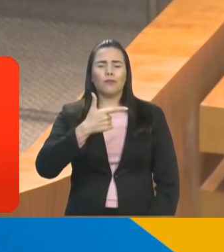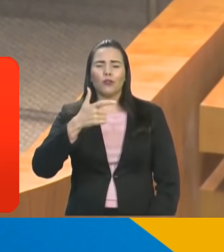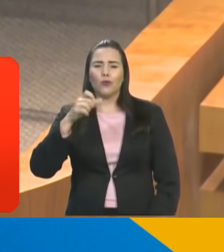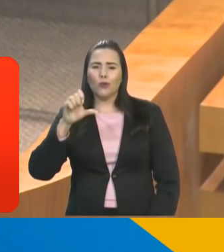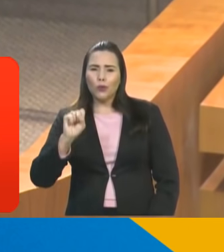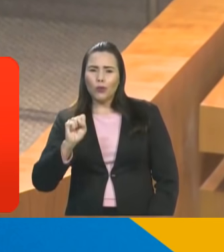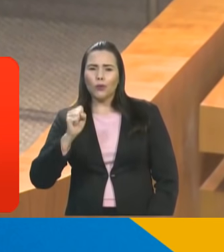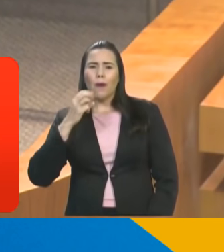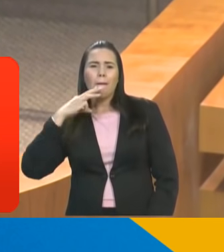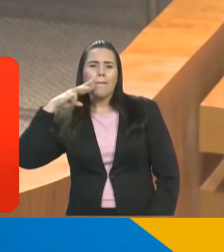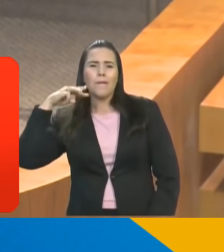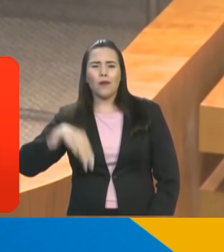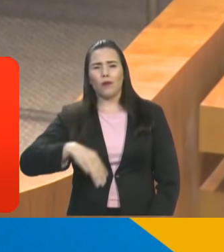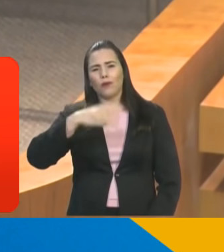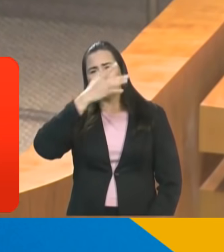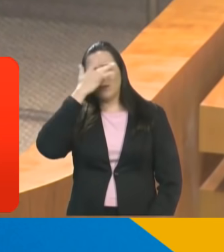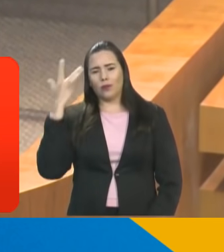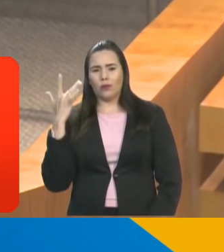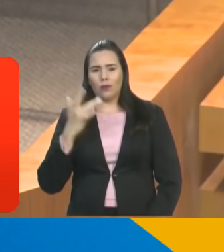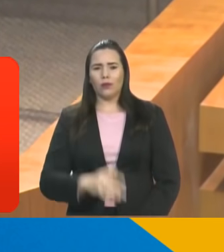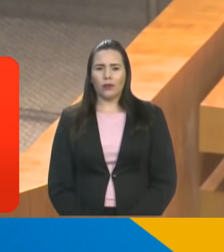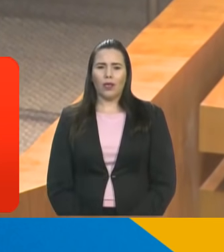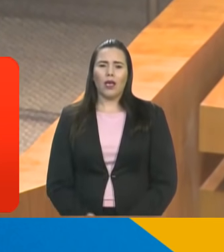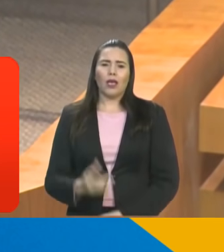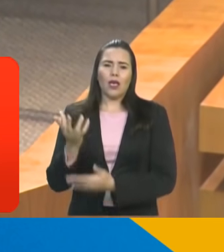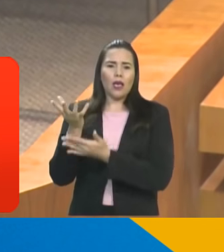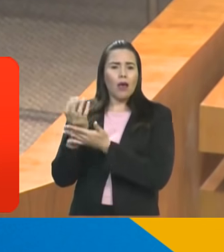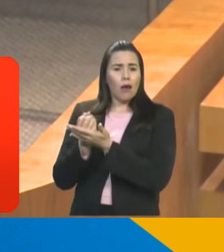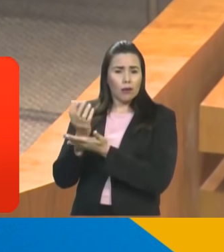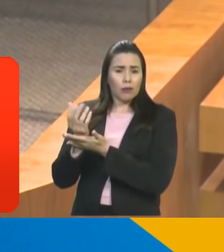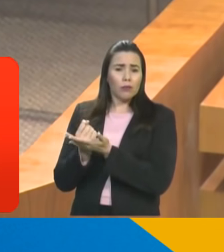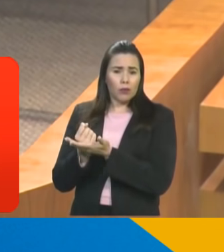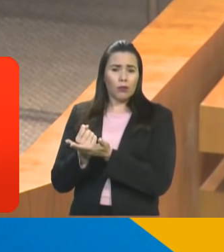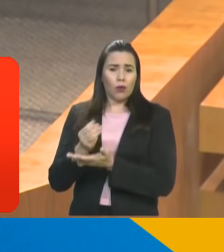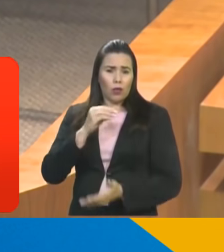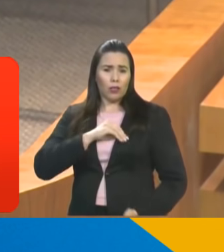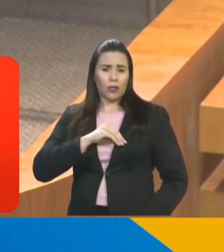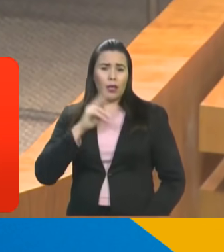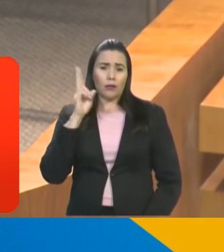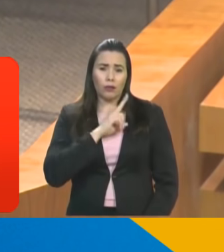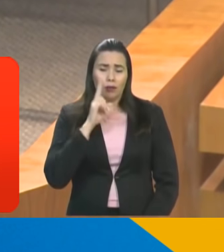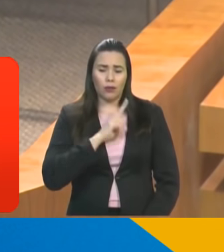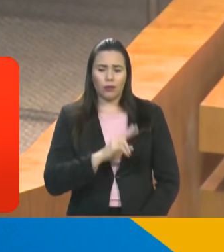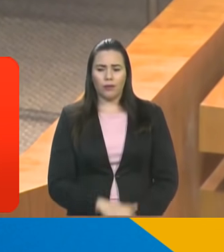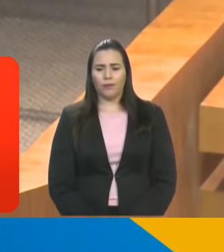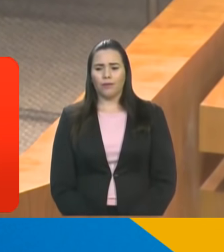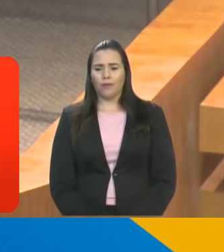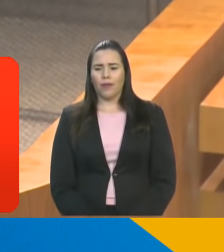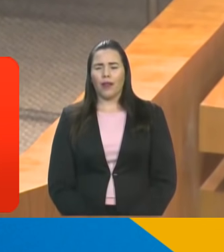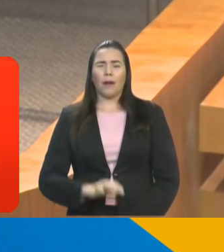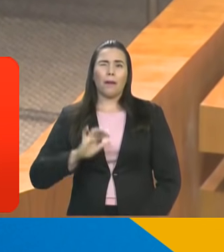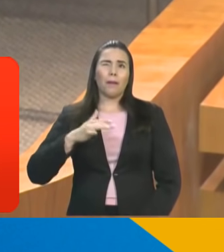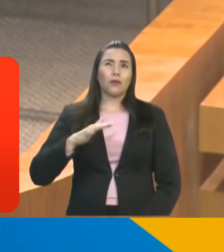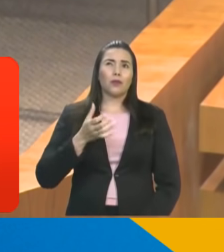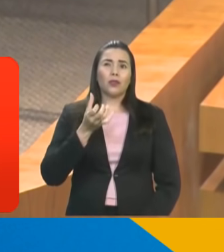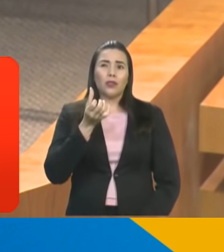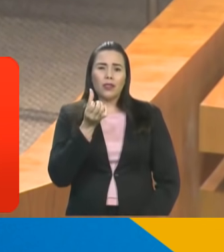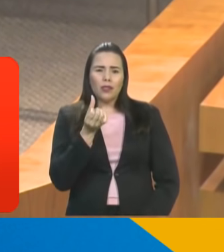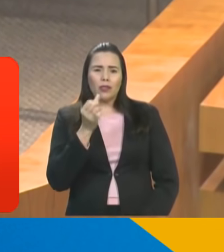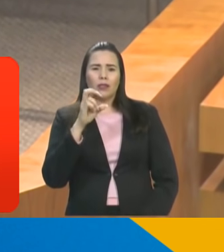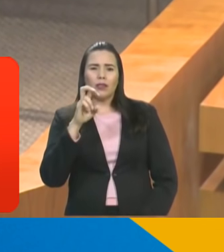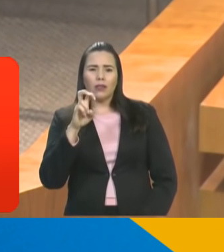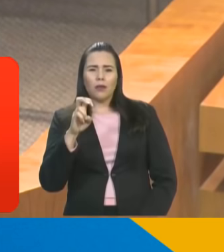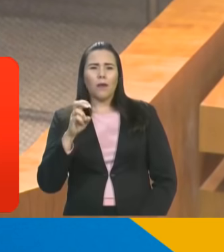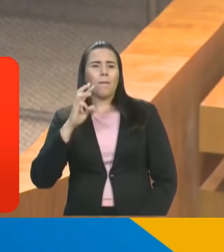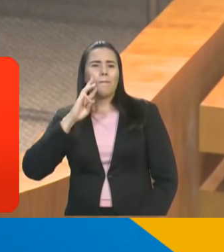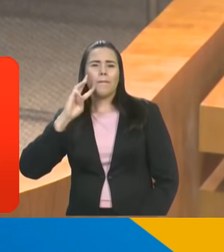beneficiou do auxílio emergencial, nós estamos falando de mais de 65 milhões de brasileiros